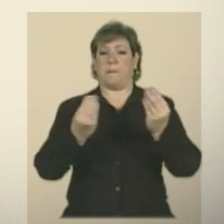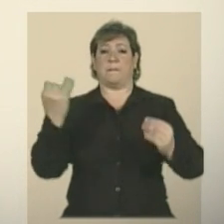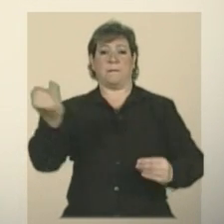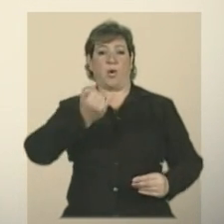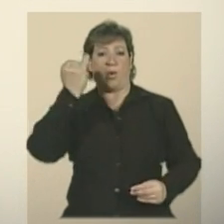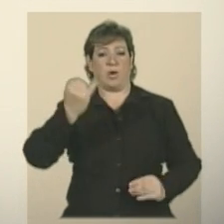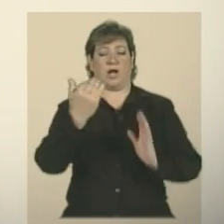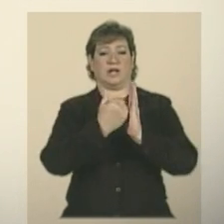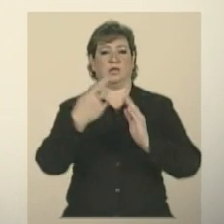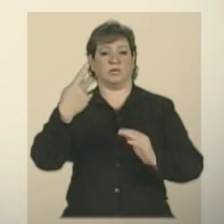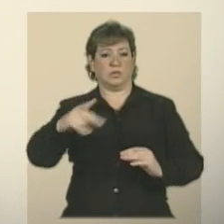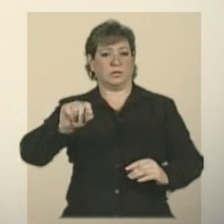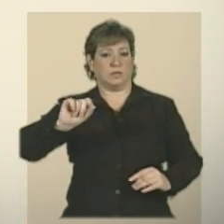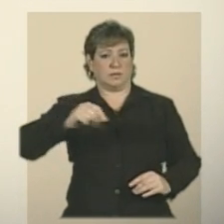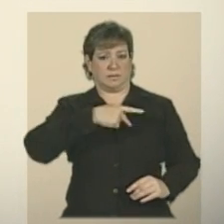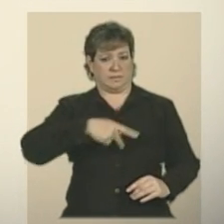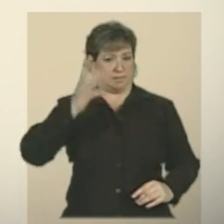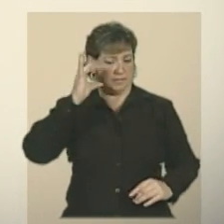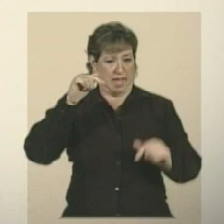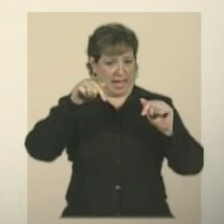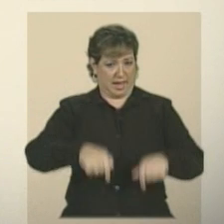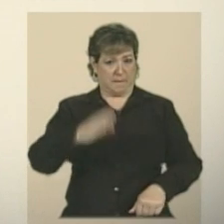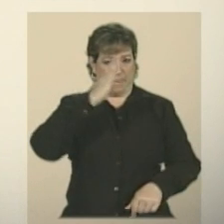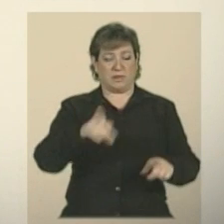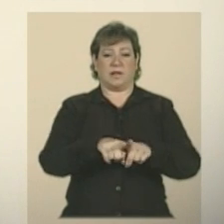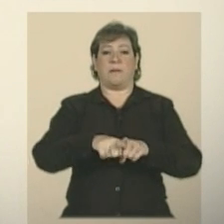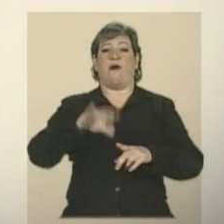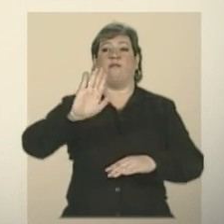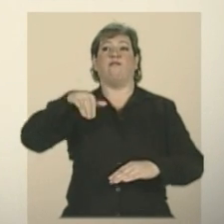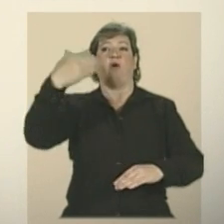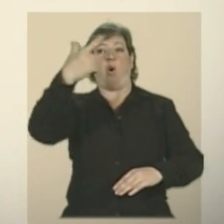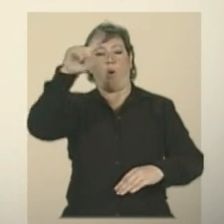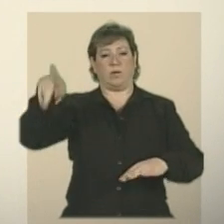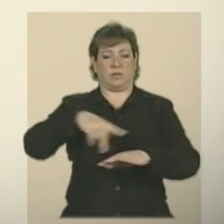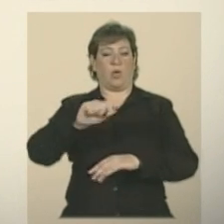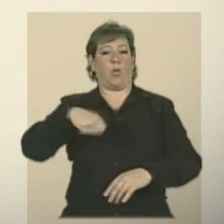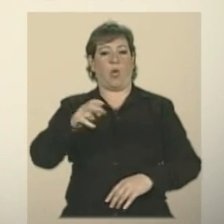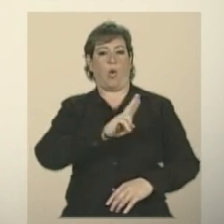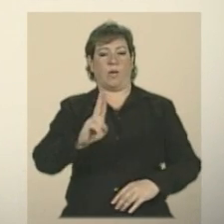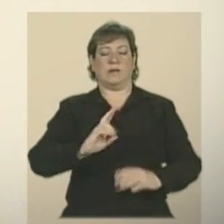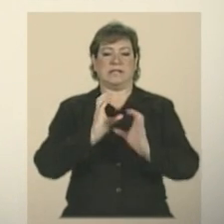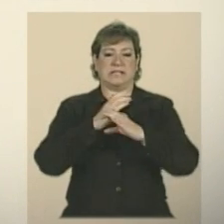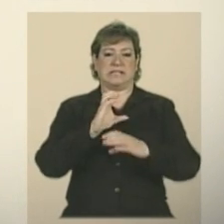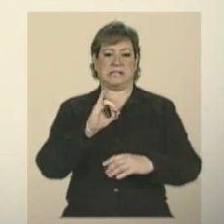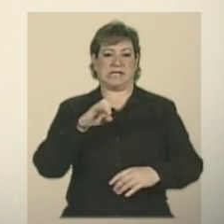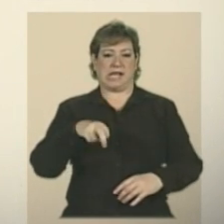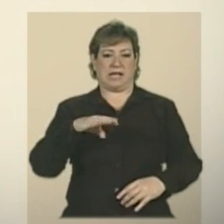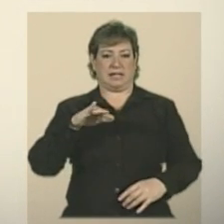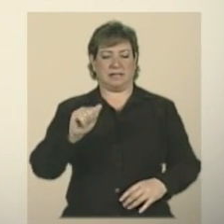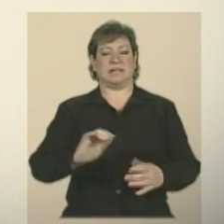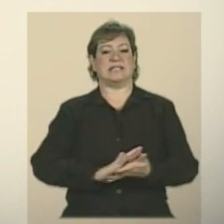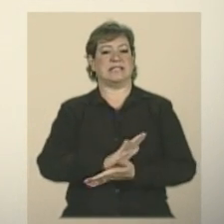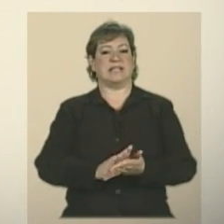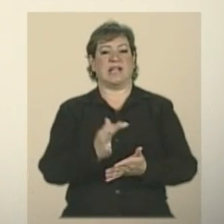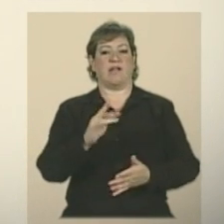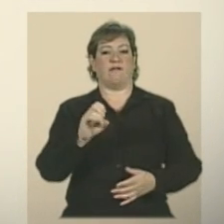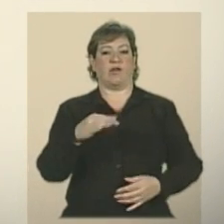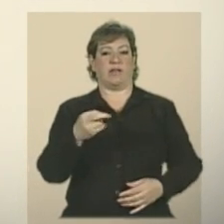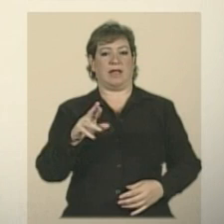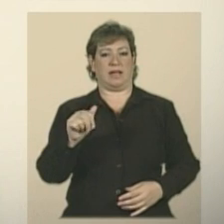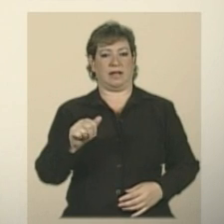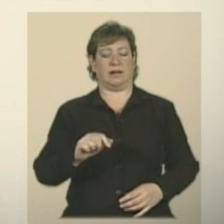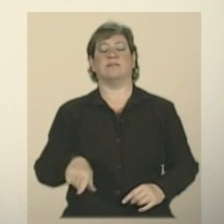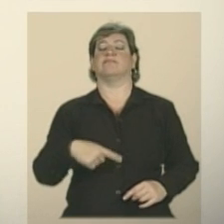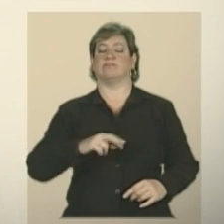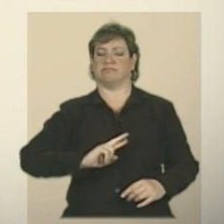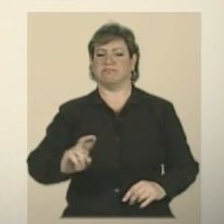da senhora aqui no Brasil e nas suas viagens ao exterior. É o Ciências Sem Fronteiras. É verdade, Luciano. Esse é um dos programas